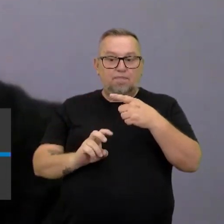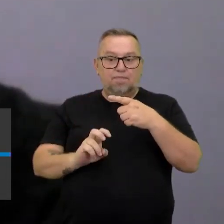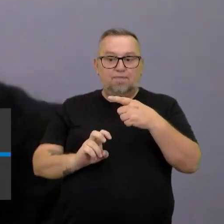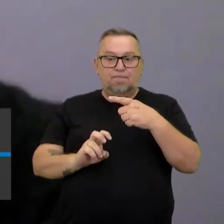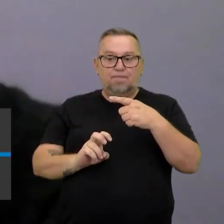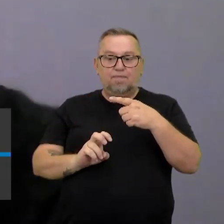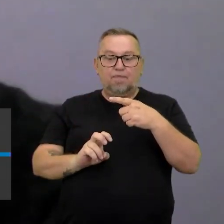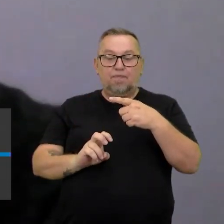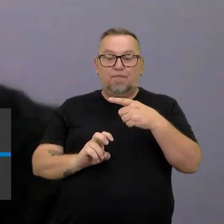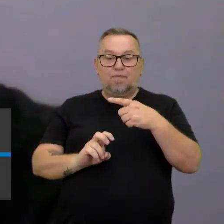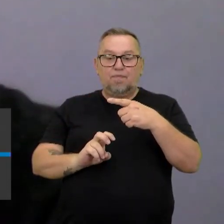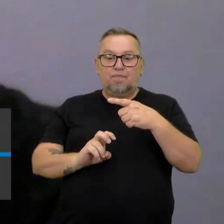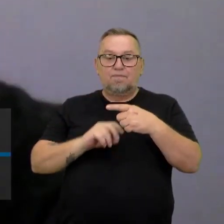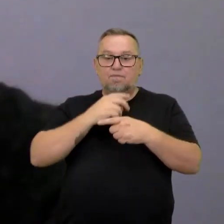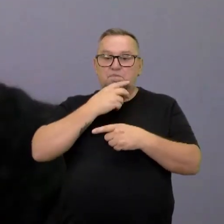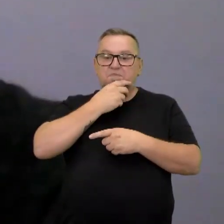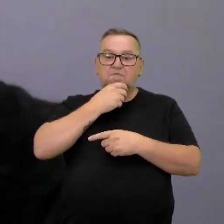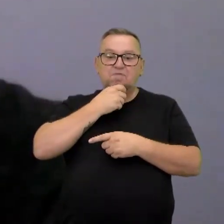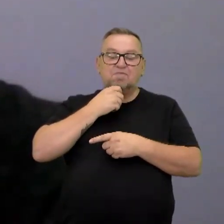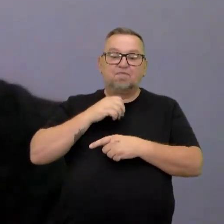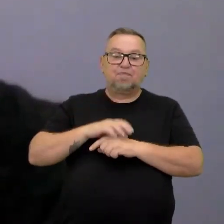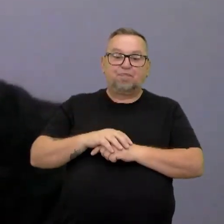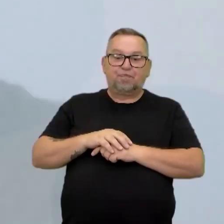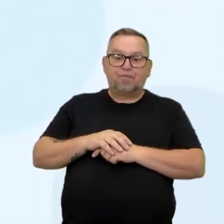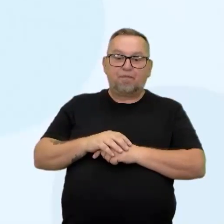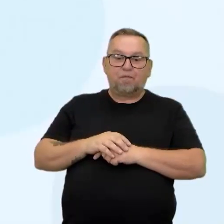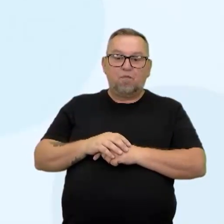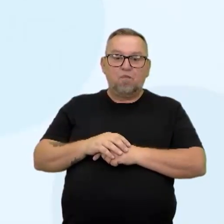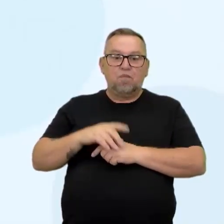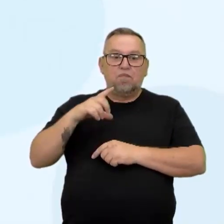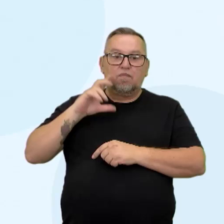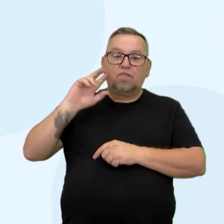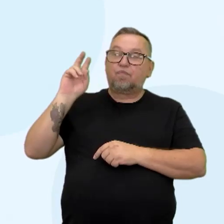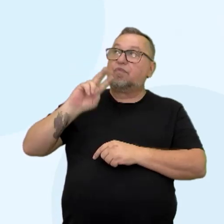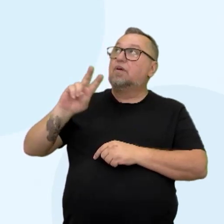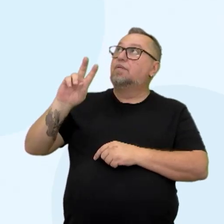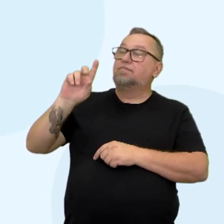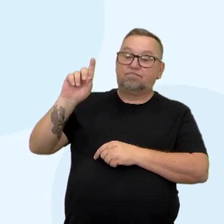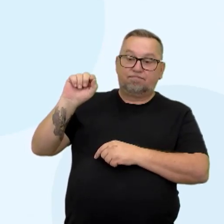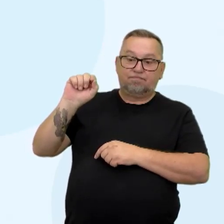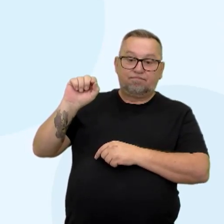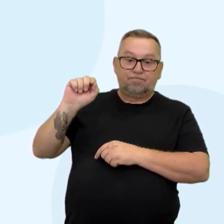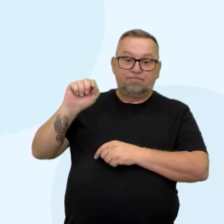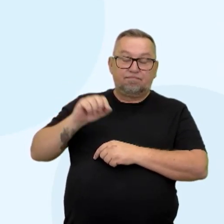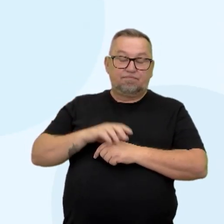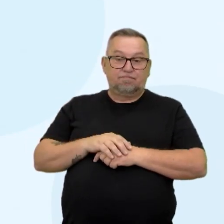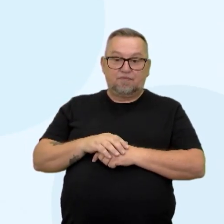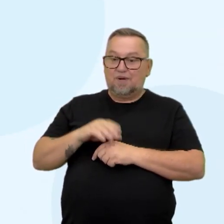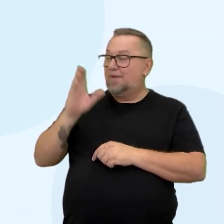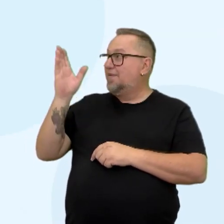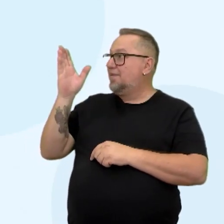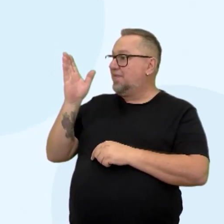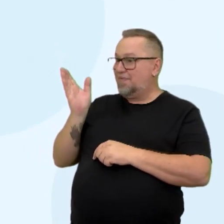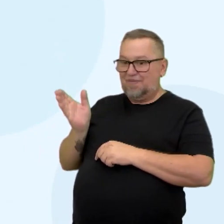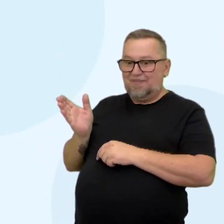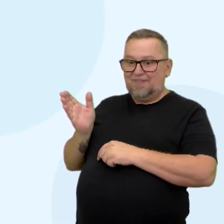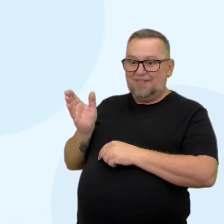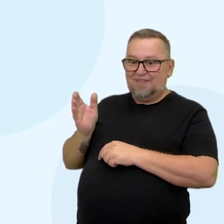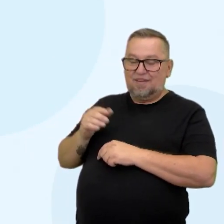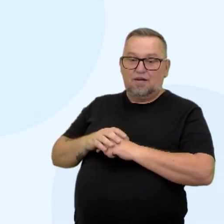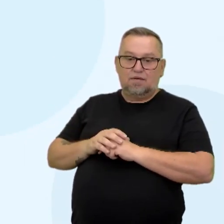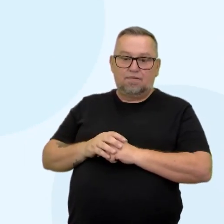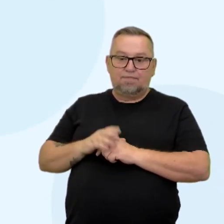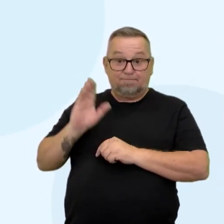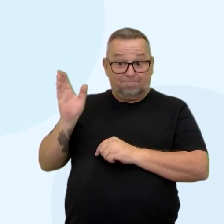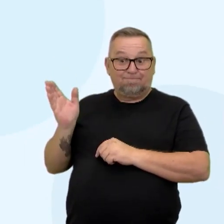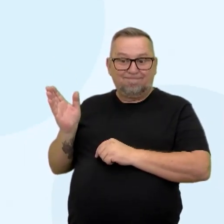9/15. Muito bem. Vamos dar uma olhadinha, Vivi? Olha só, eu Bora. preparei uma animaçãozinha aí para eles, com essa apresentação. Então, ó,